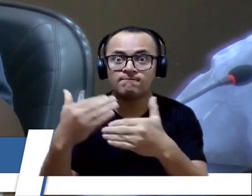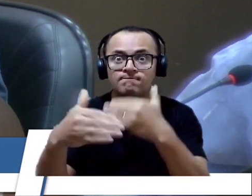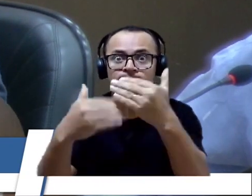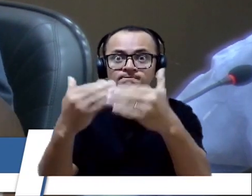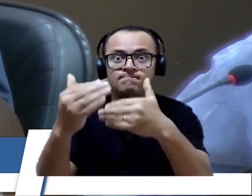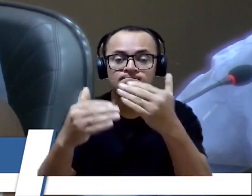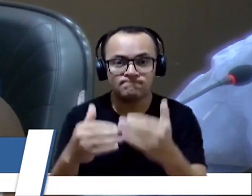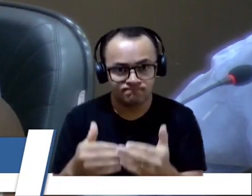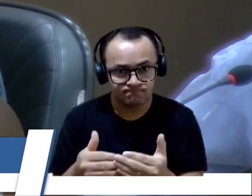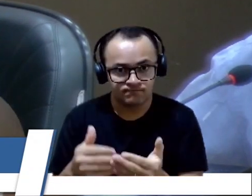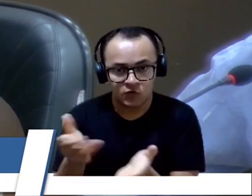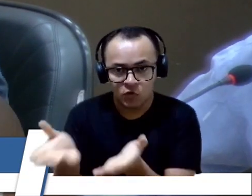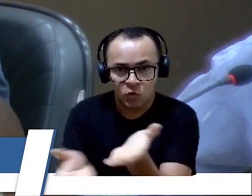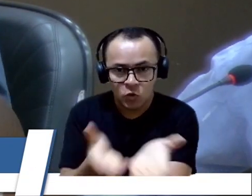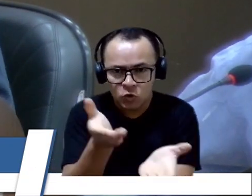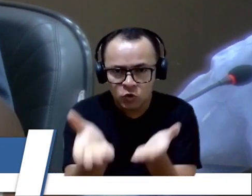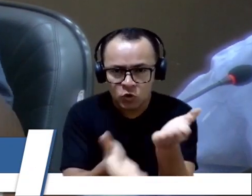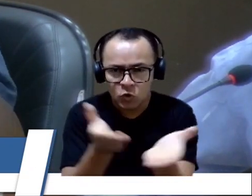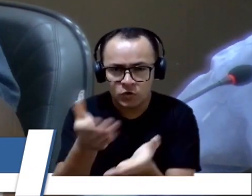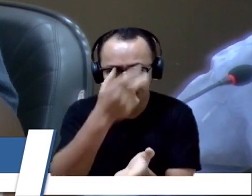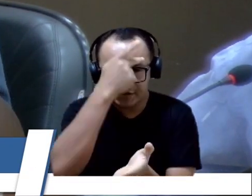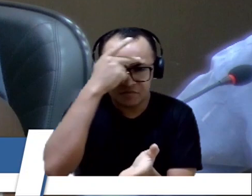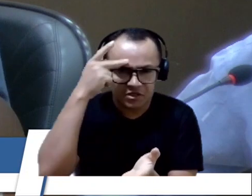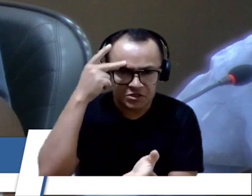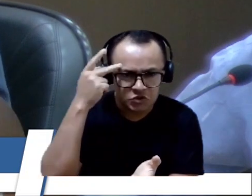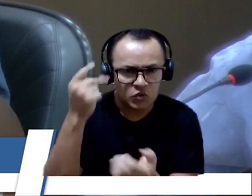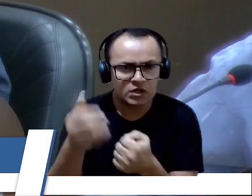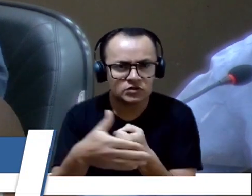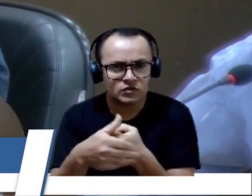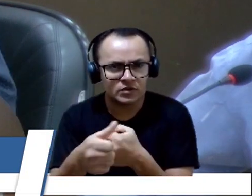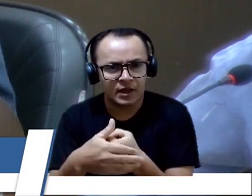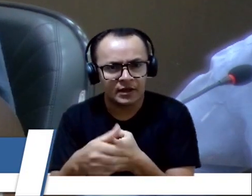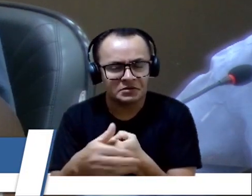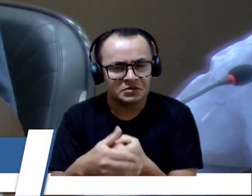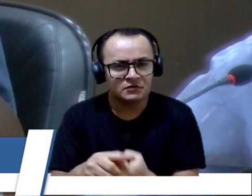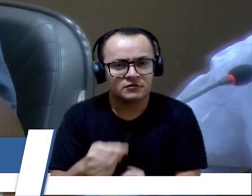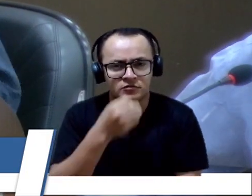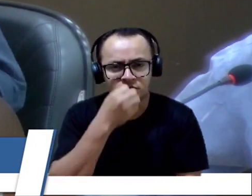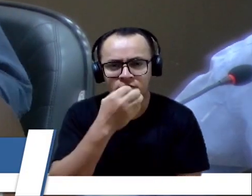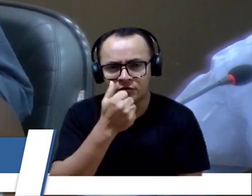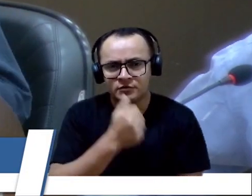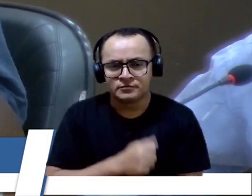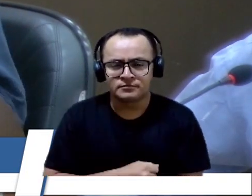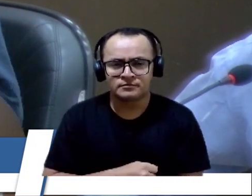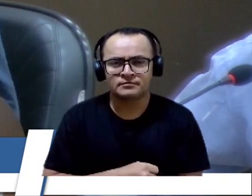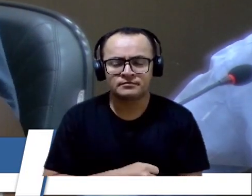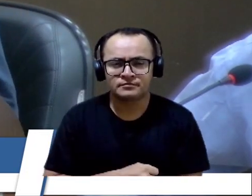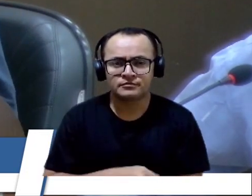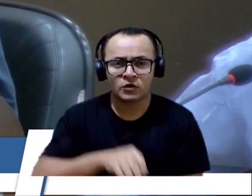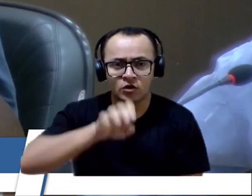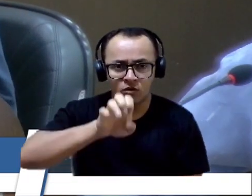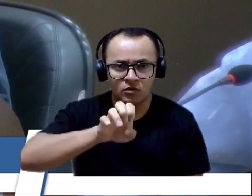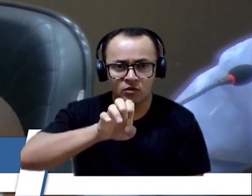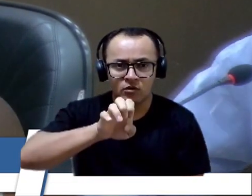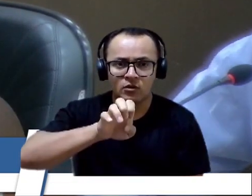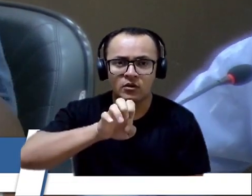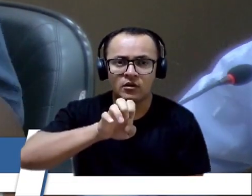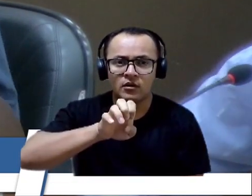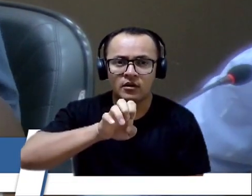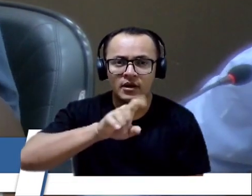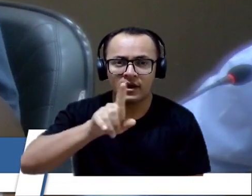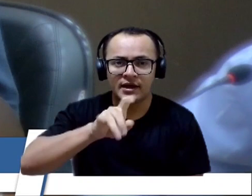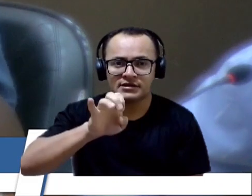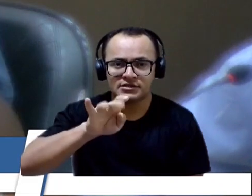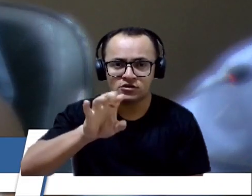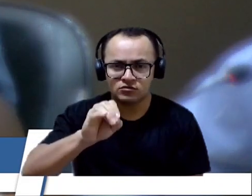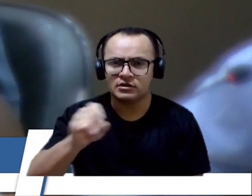pessoas com o melhor tratamento, com o melhor carinho possível. Então, o Ézio é uma personalidade da cidade